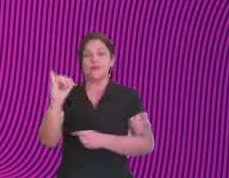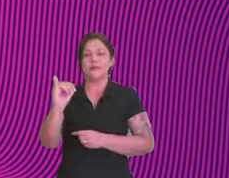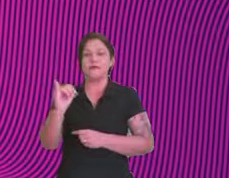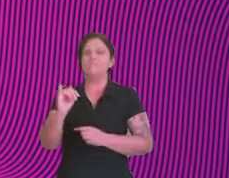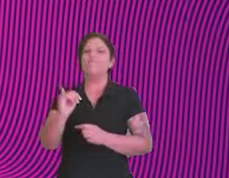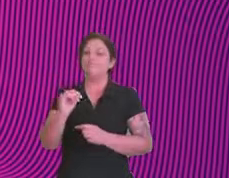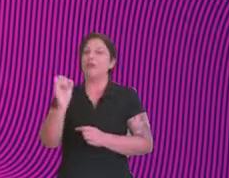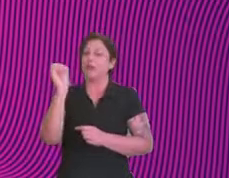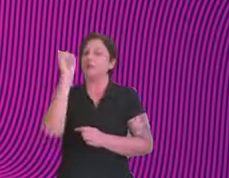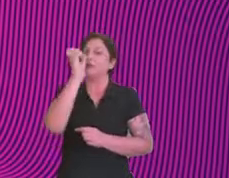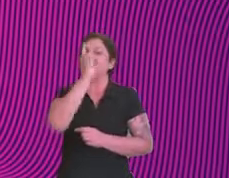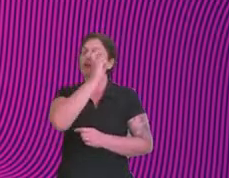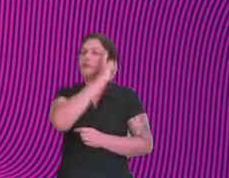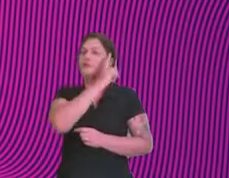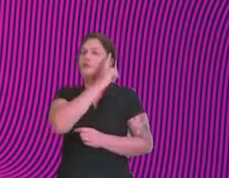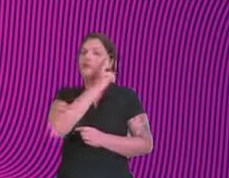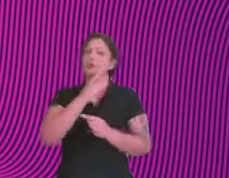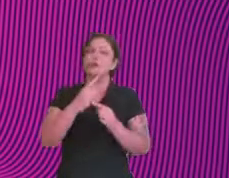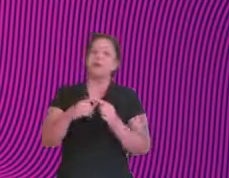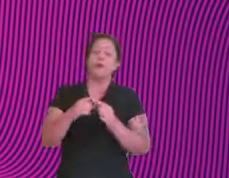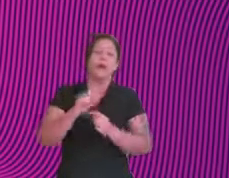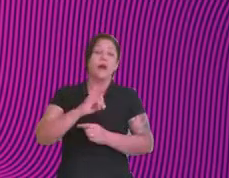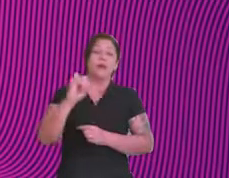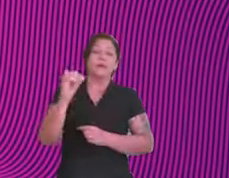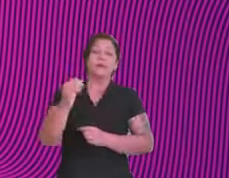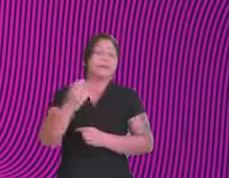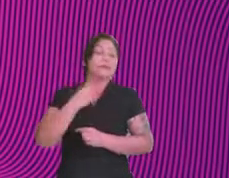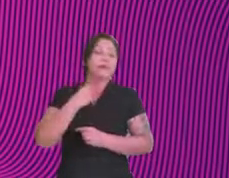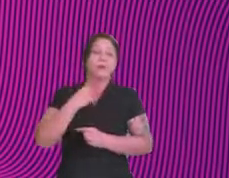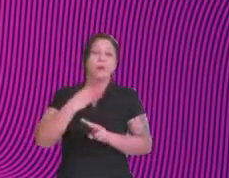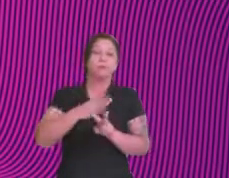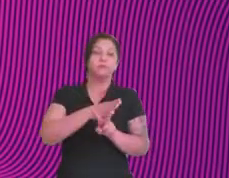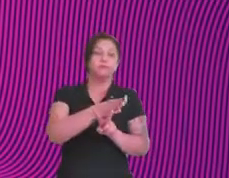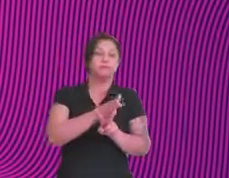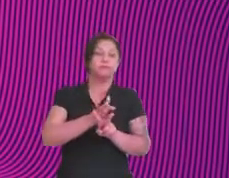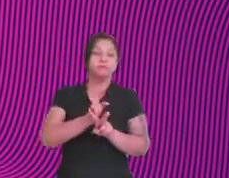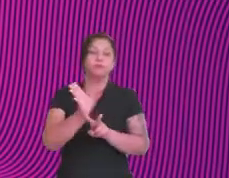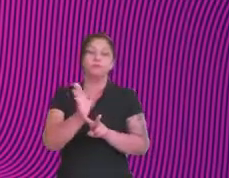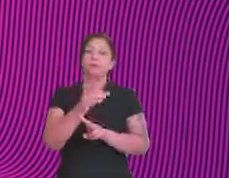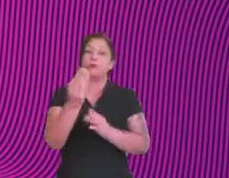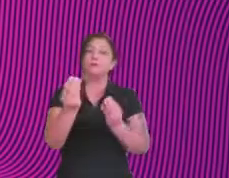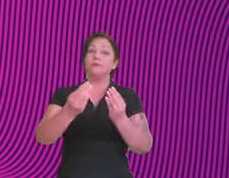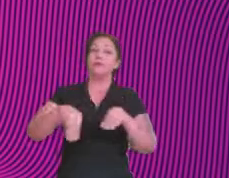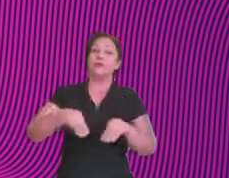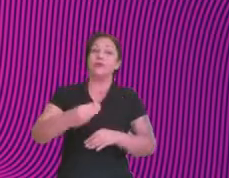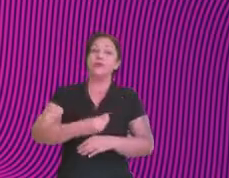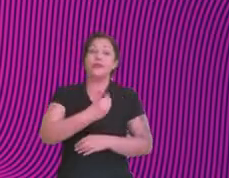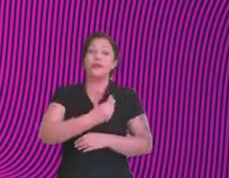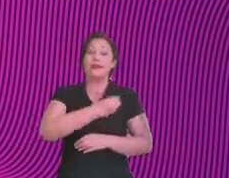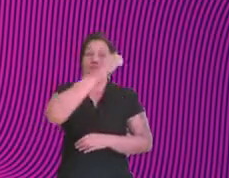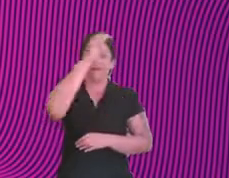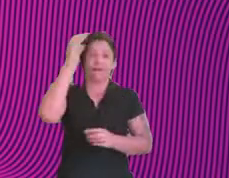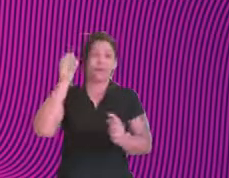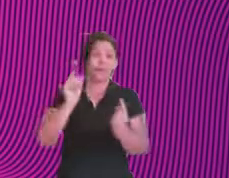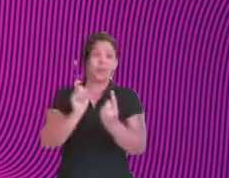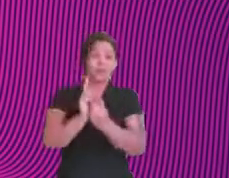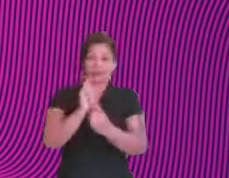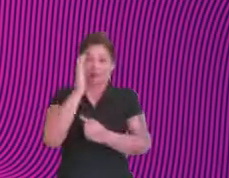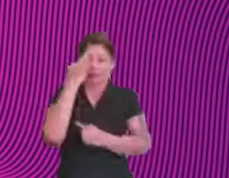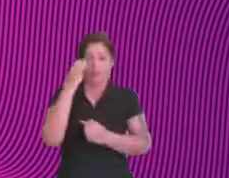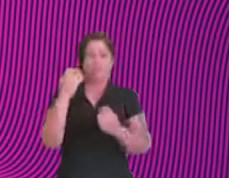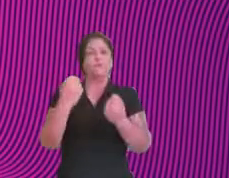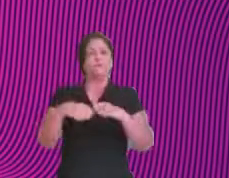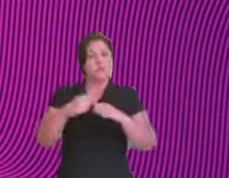pacientes que a gente acha que tem a condição de ressecabilidade, isso é avaliação multidisciplinar entre oncologia clínica e tumor board